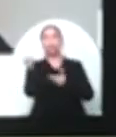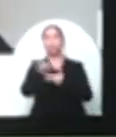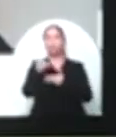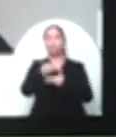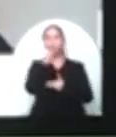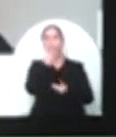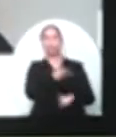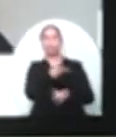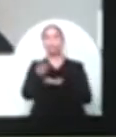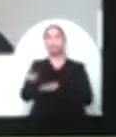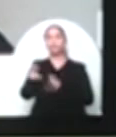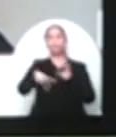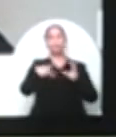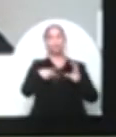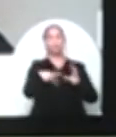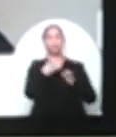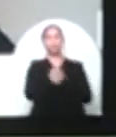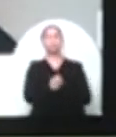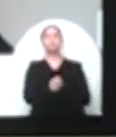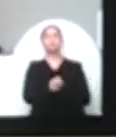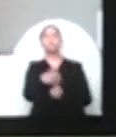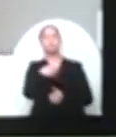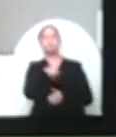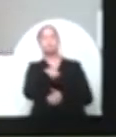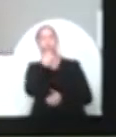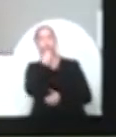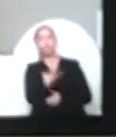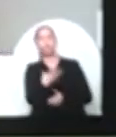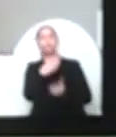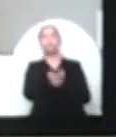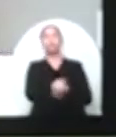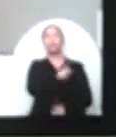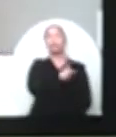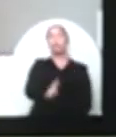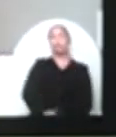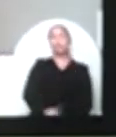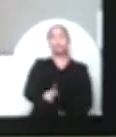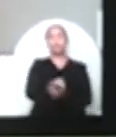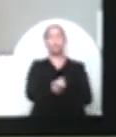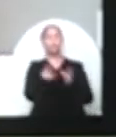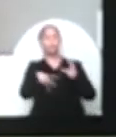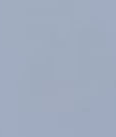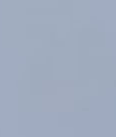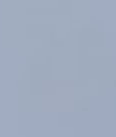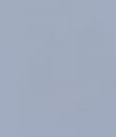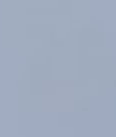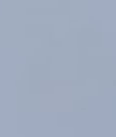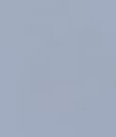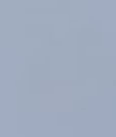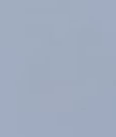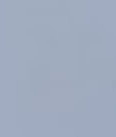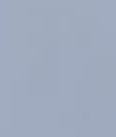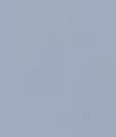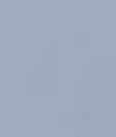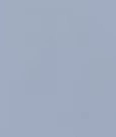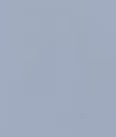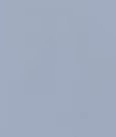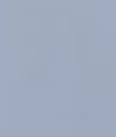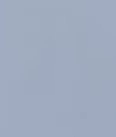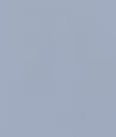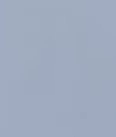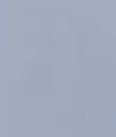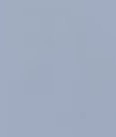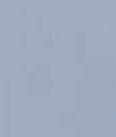Aprovada por unanimidade, o vereador ainda pergunta qual o prazo para a instalação. Agora é lei.